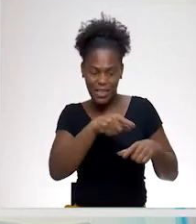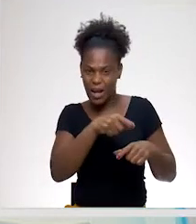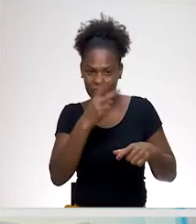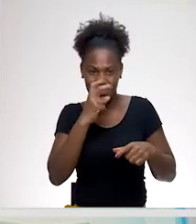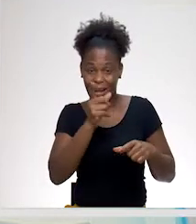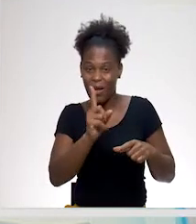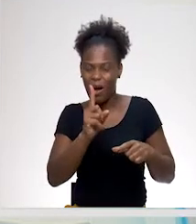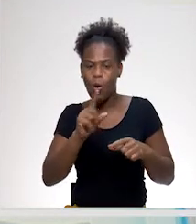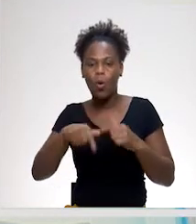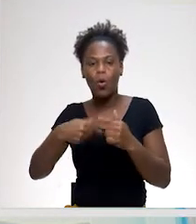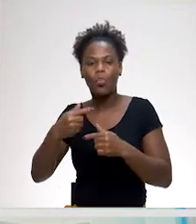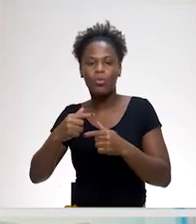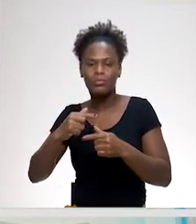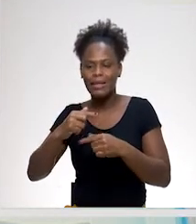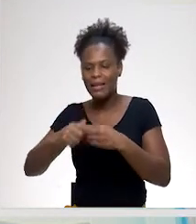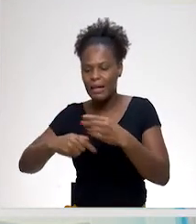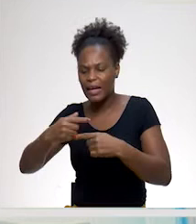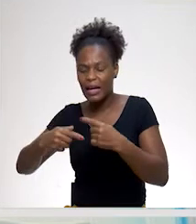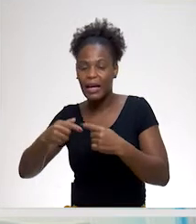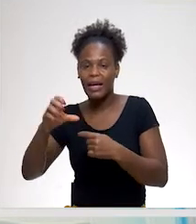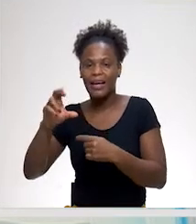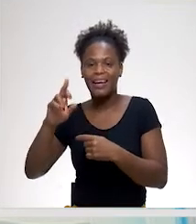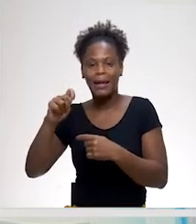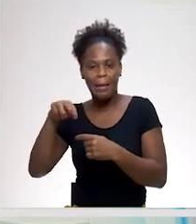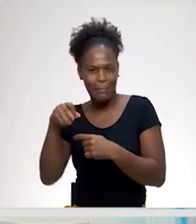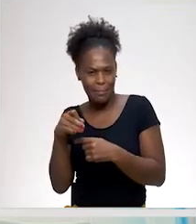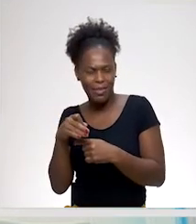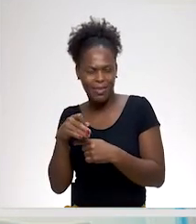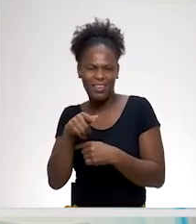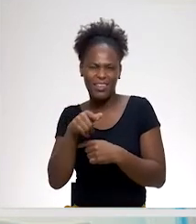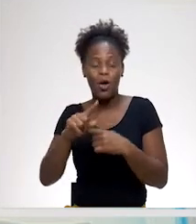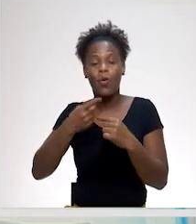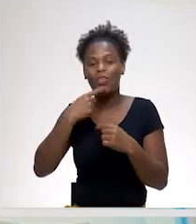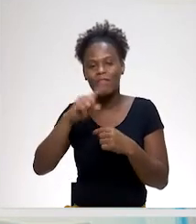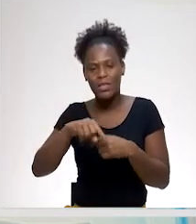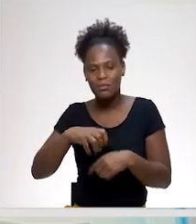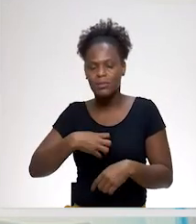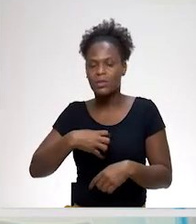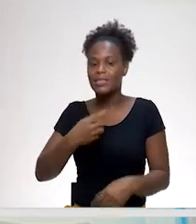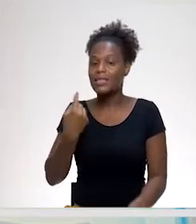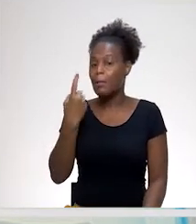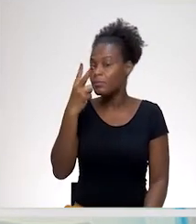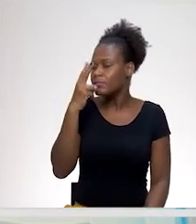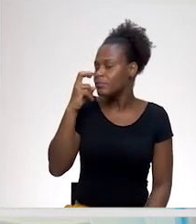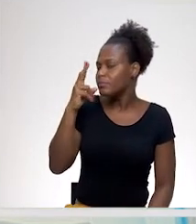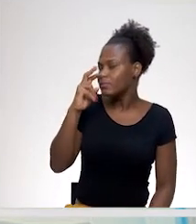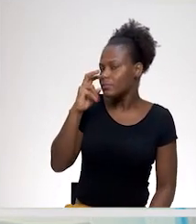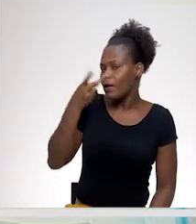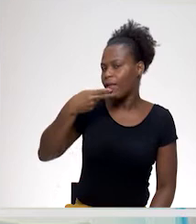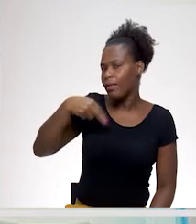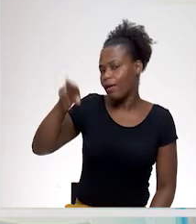pizza, era um cheirinho de crepe. Então, mais uma vez, o sentido, neste caso,